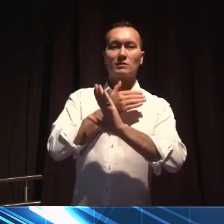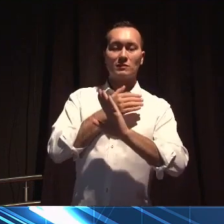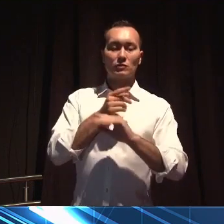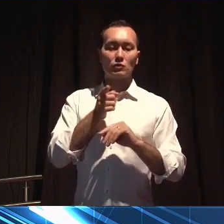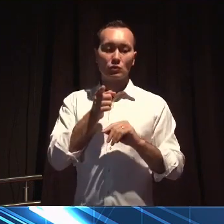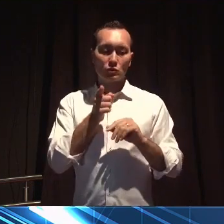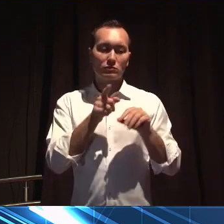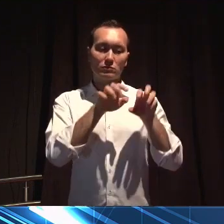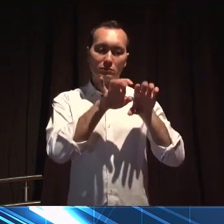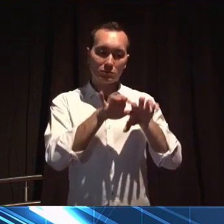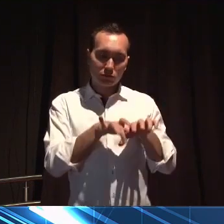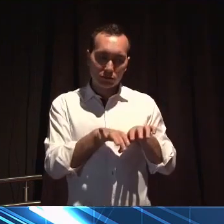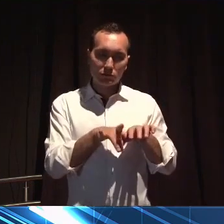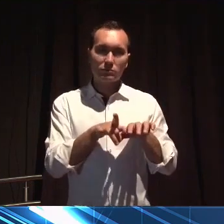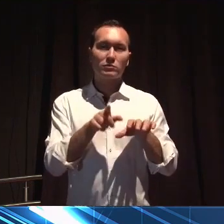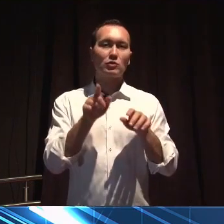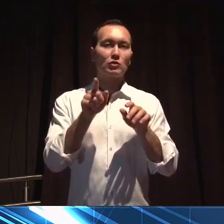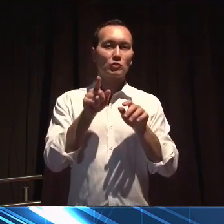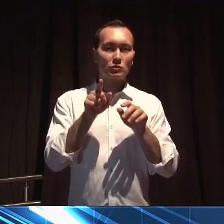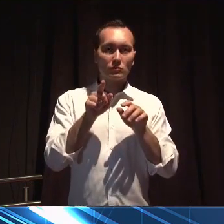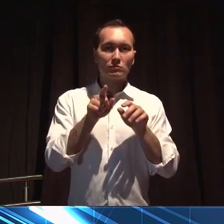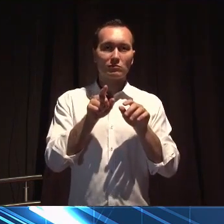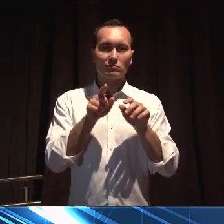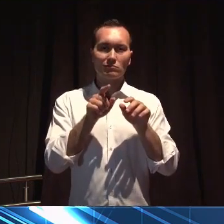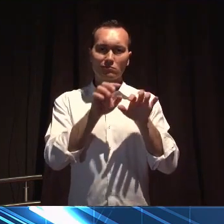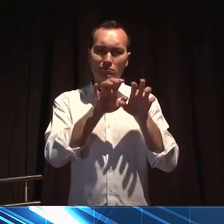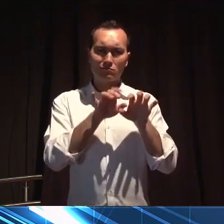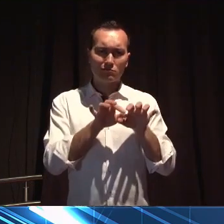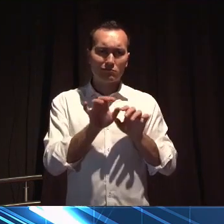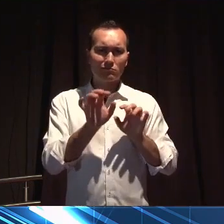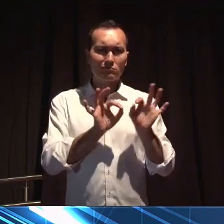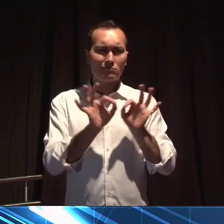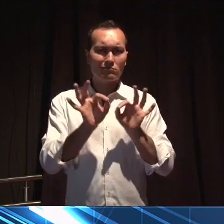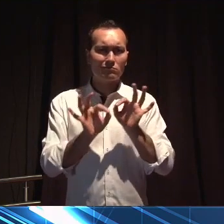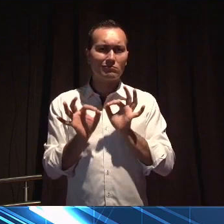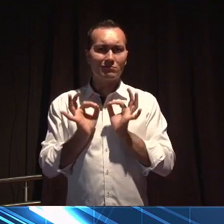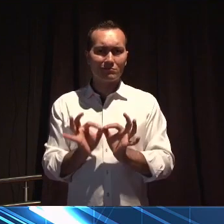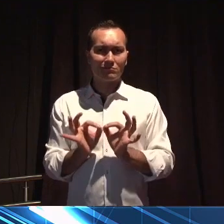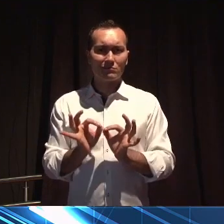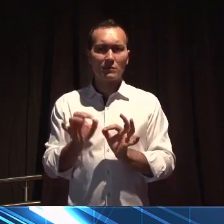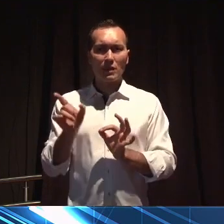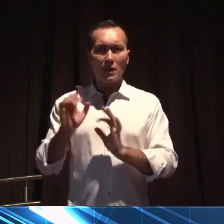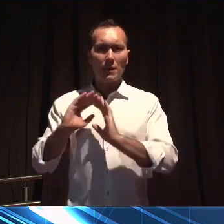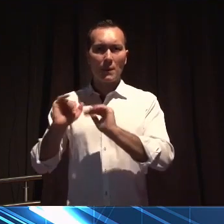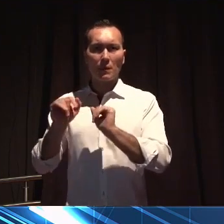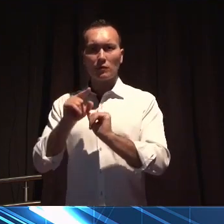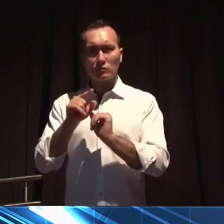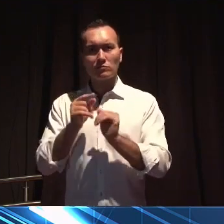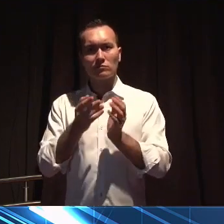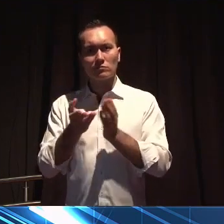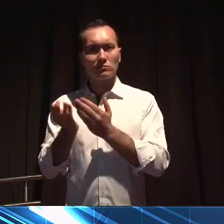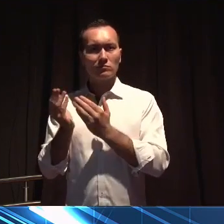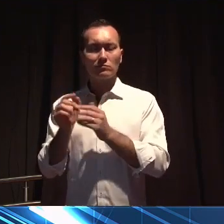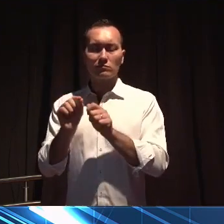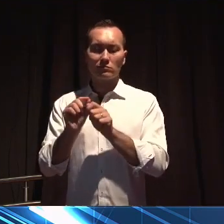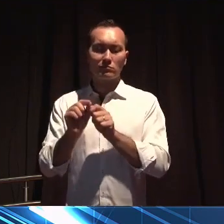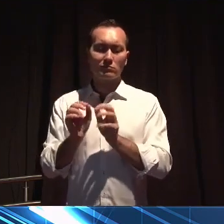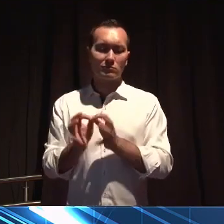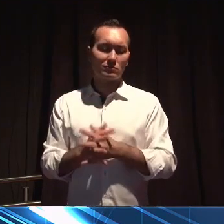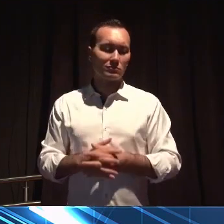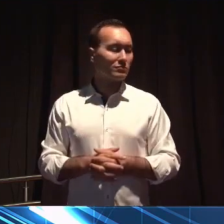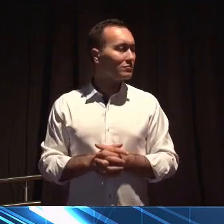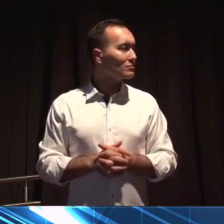como. E depois também evitar processamento desnecessário, não faz coisa dentro, a gente tinha o runtime custom da Lambda